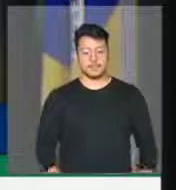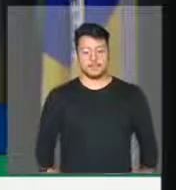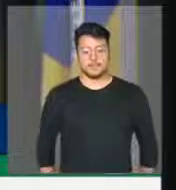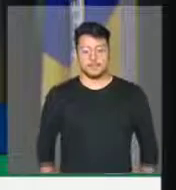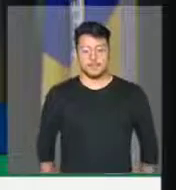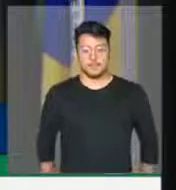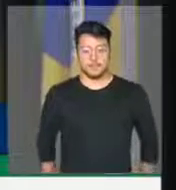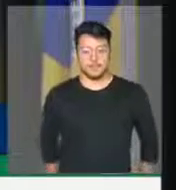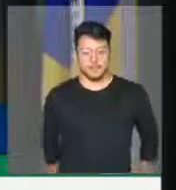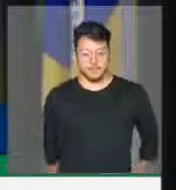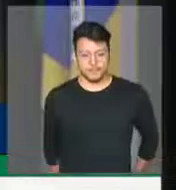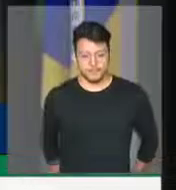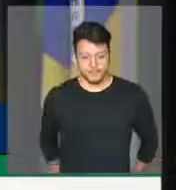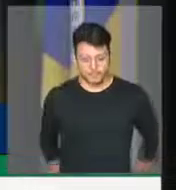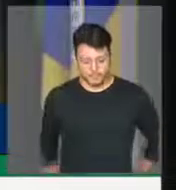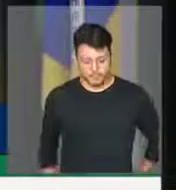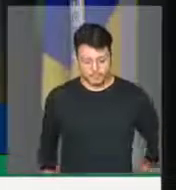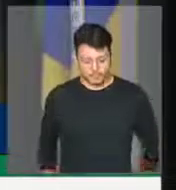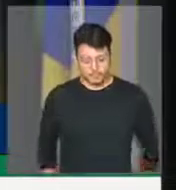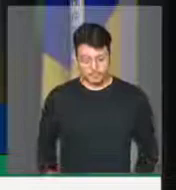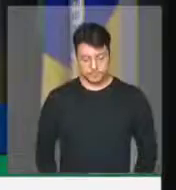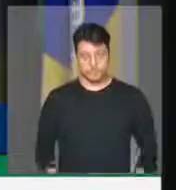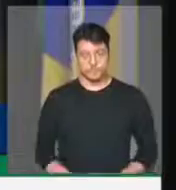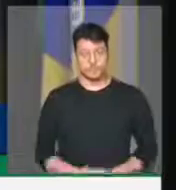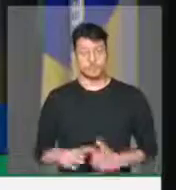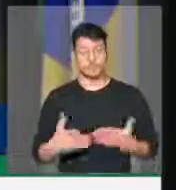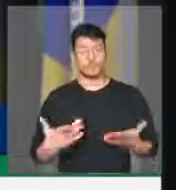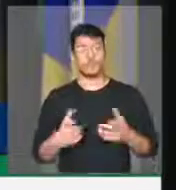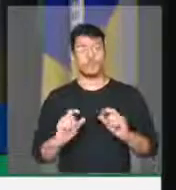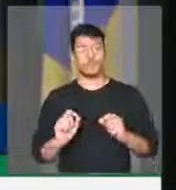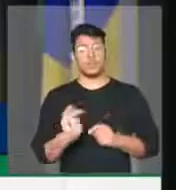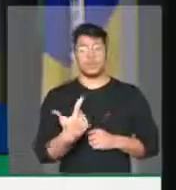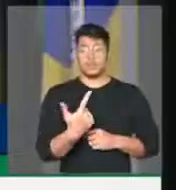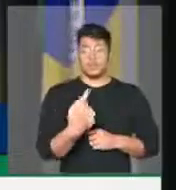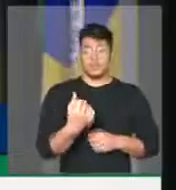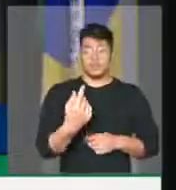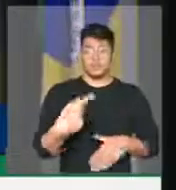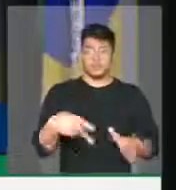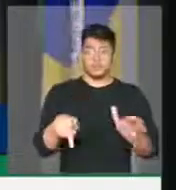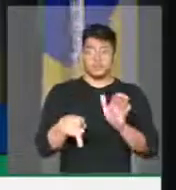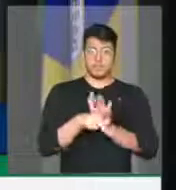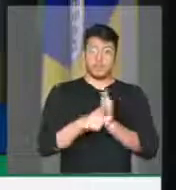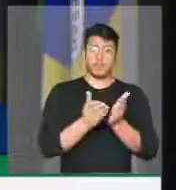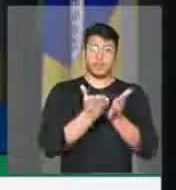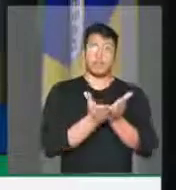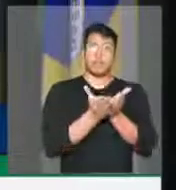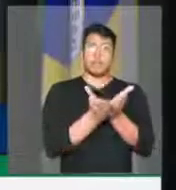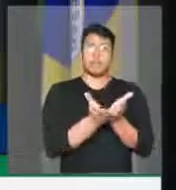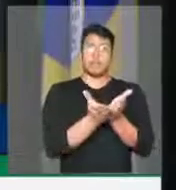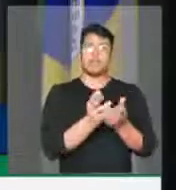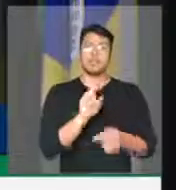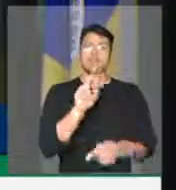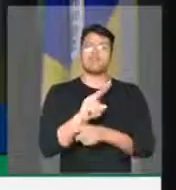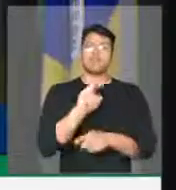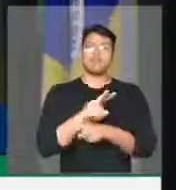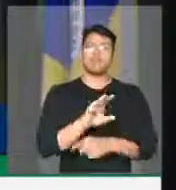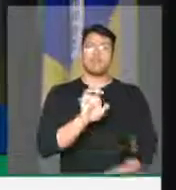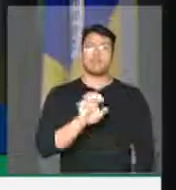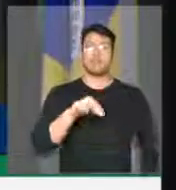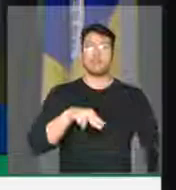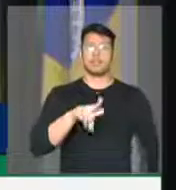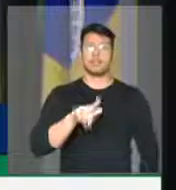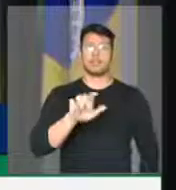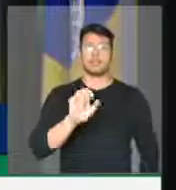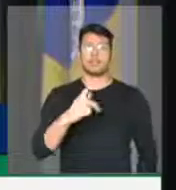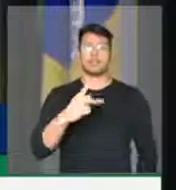e tem mais essa, esses recursos usados pela Marinha na manutenção da IGEPROM vem da onde diz o